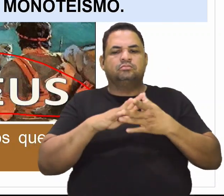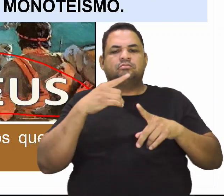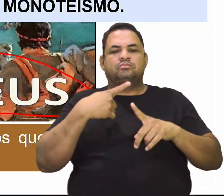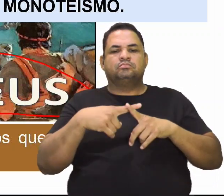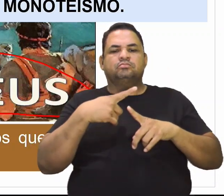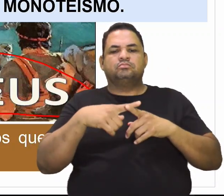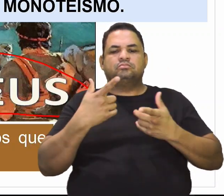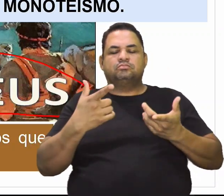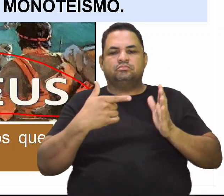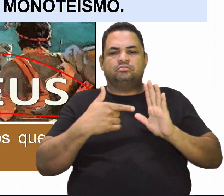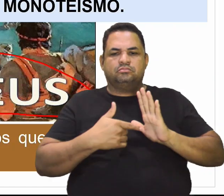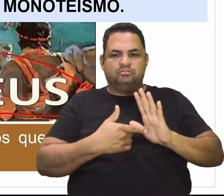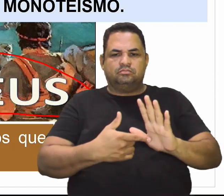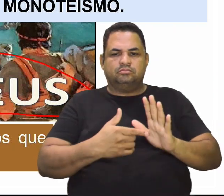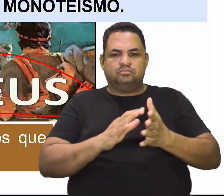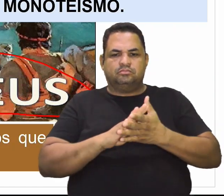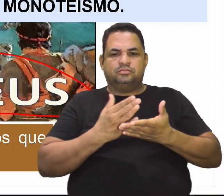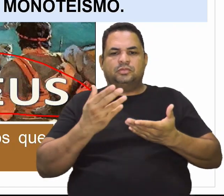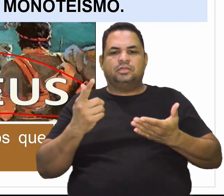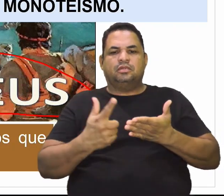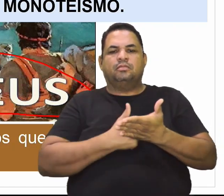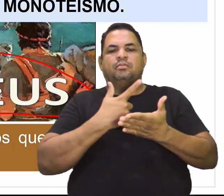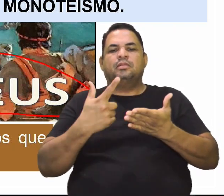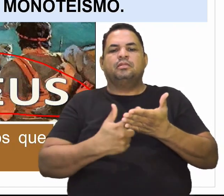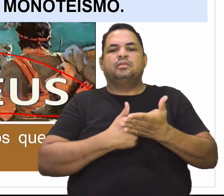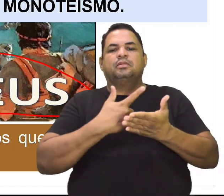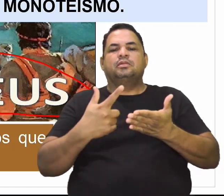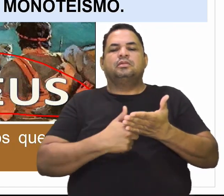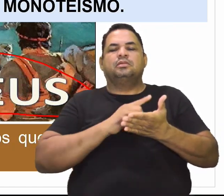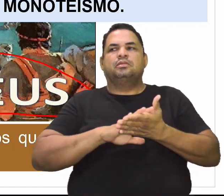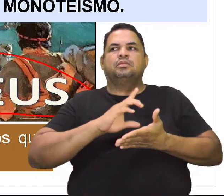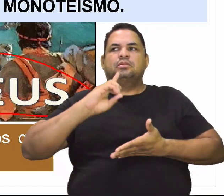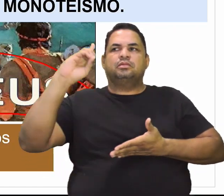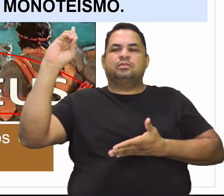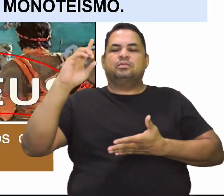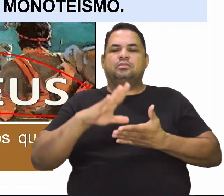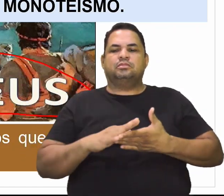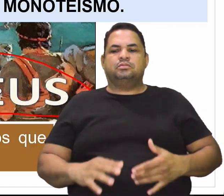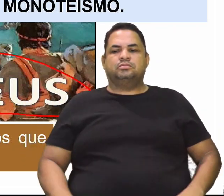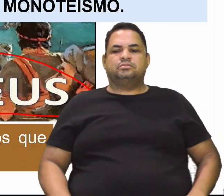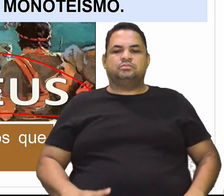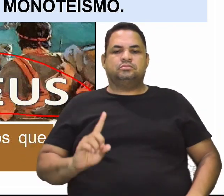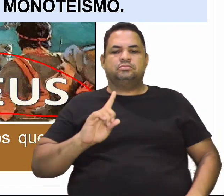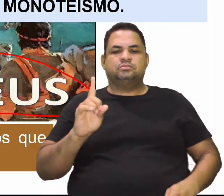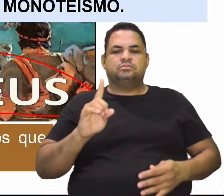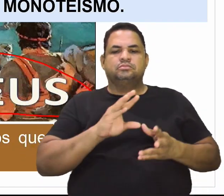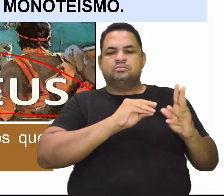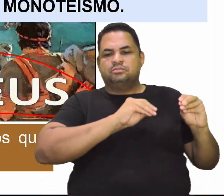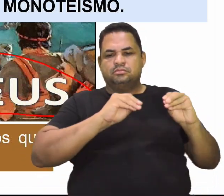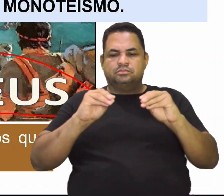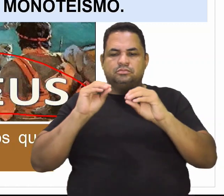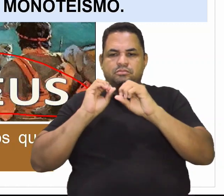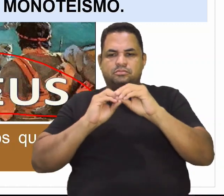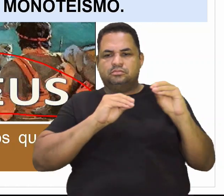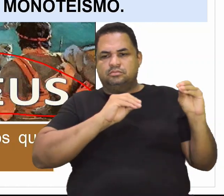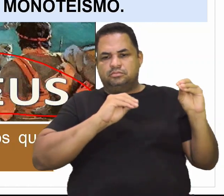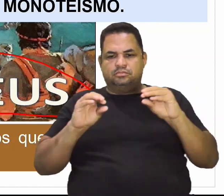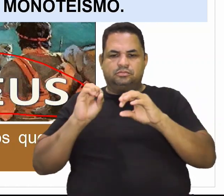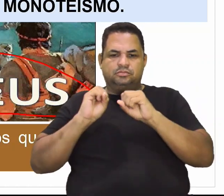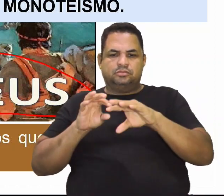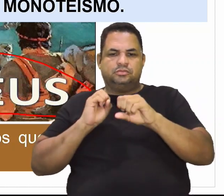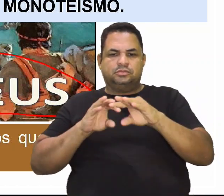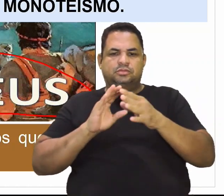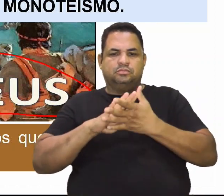que é trazida pela Bíblia. Os hebreus não construíram um império, mas transmitiram à humanidade uma